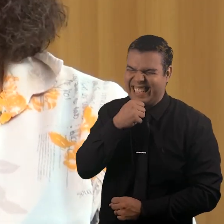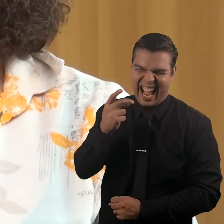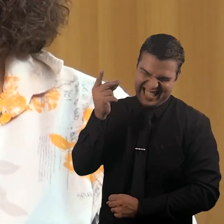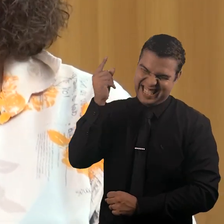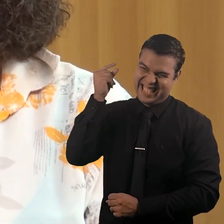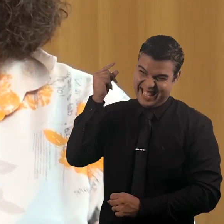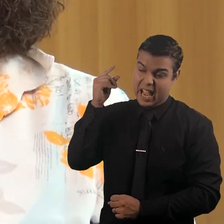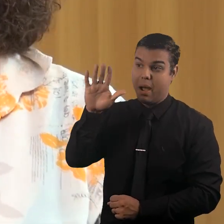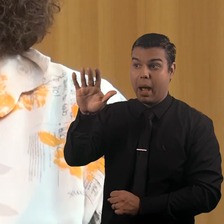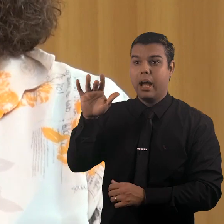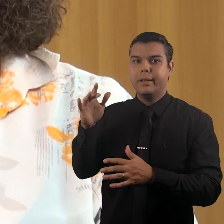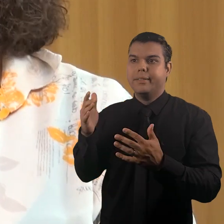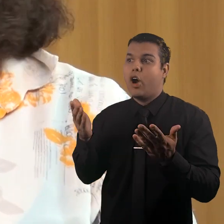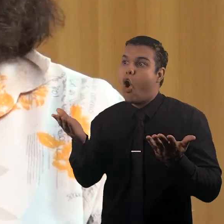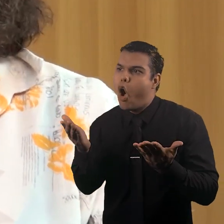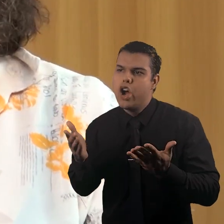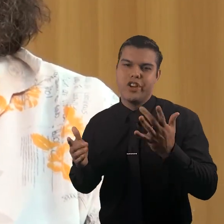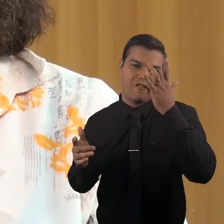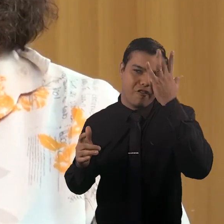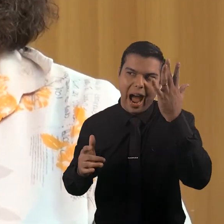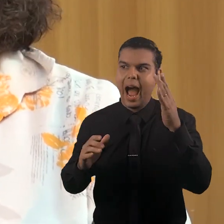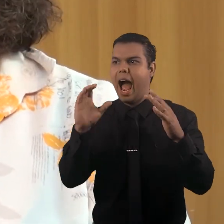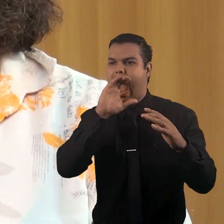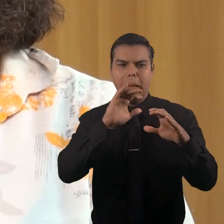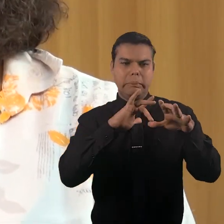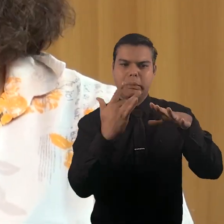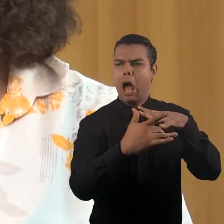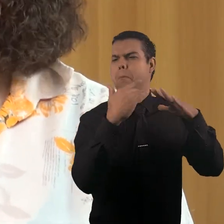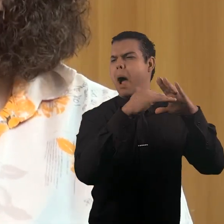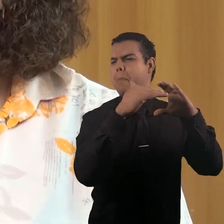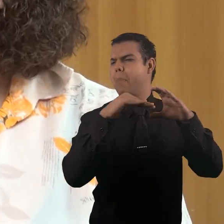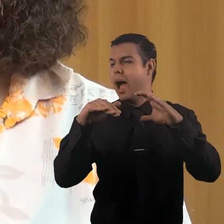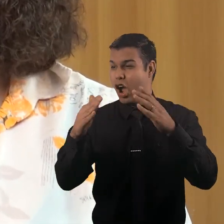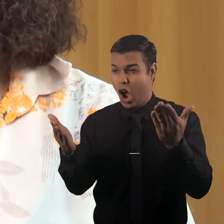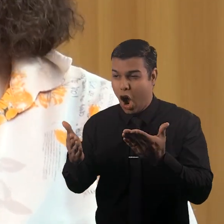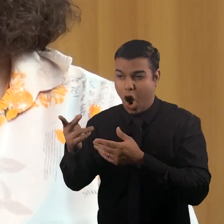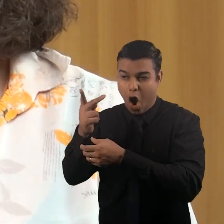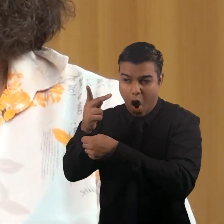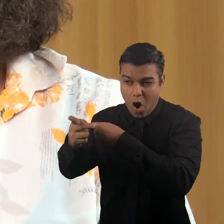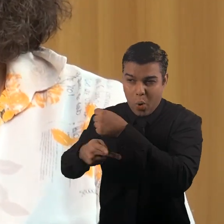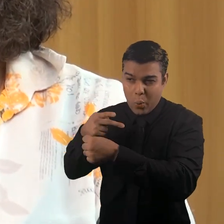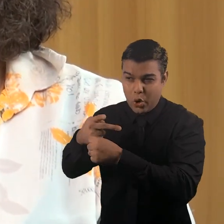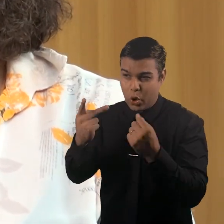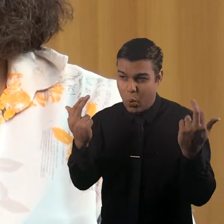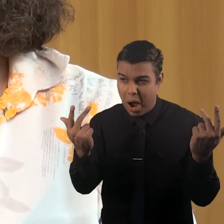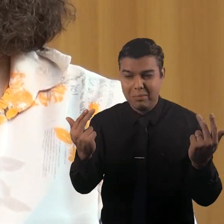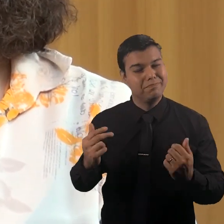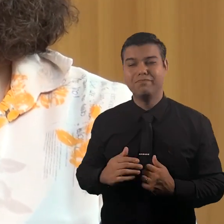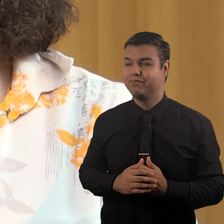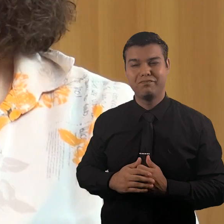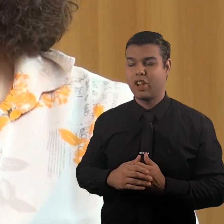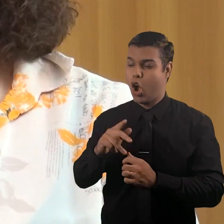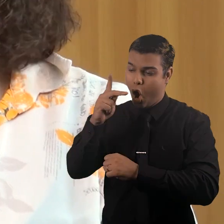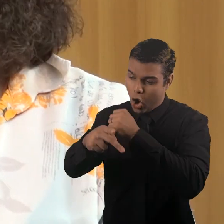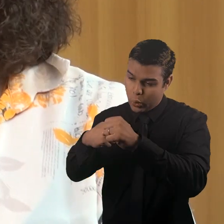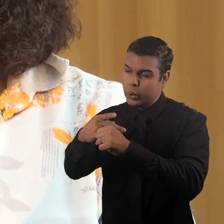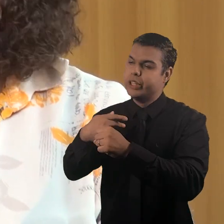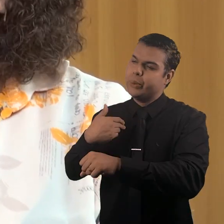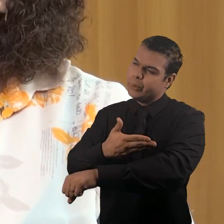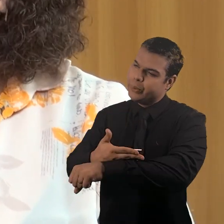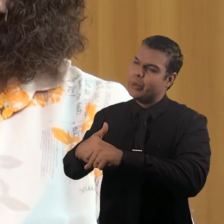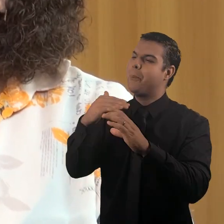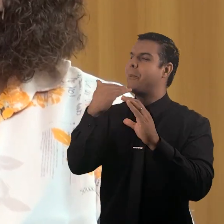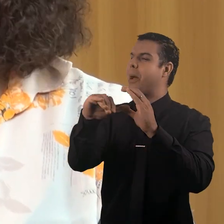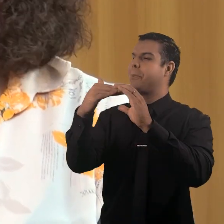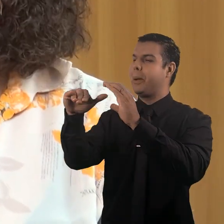não era uma rede social instantânea como a gente tem hoje. E eu transmitia por ali o caso da Aline. Começou a chegar